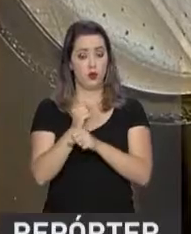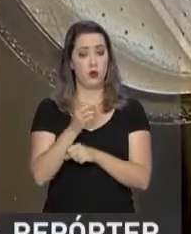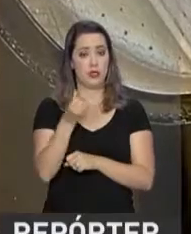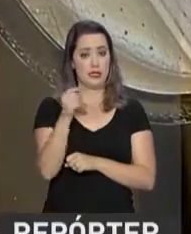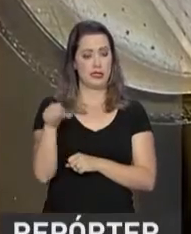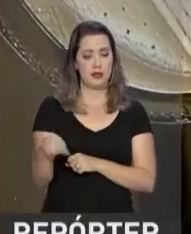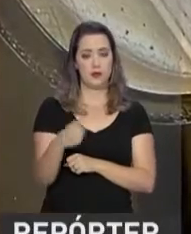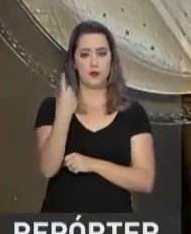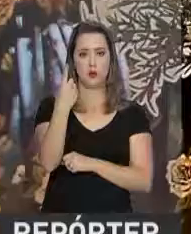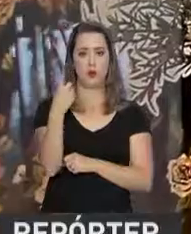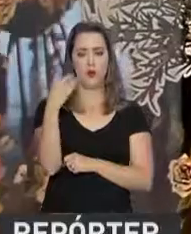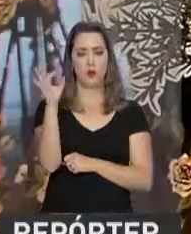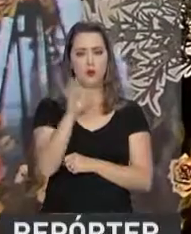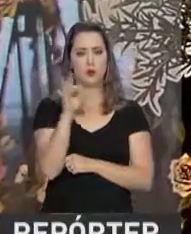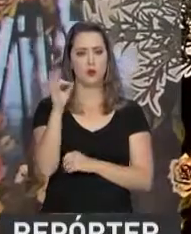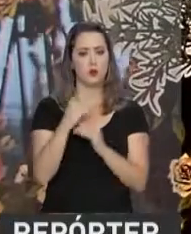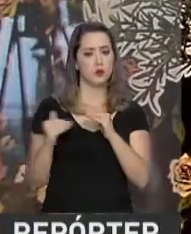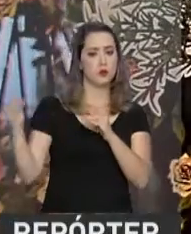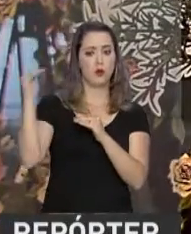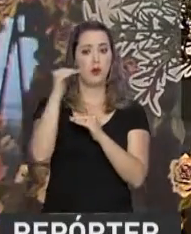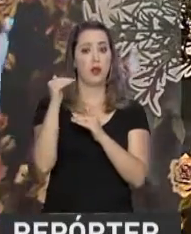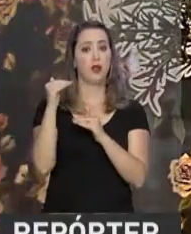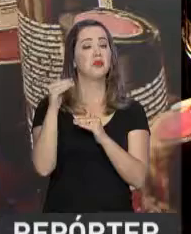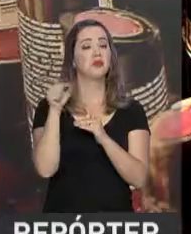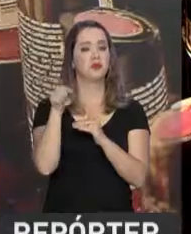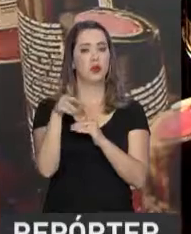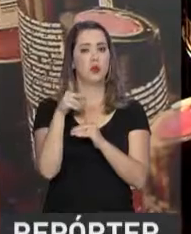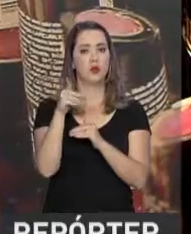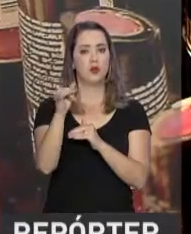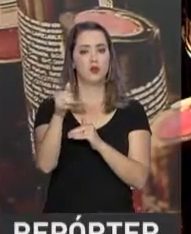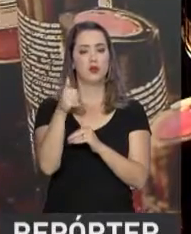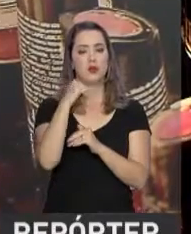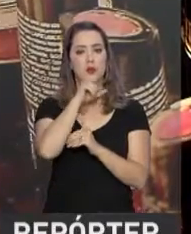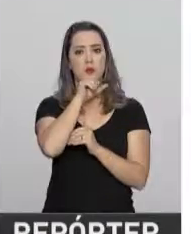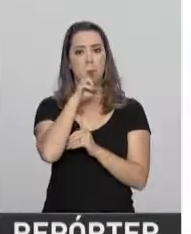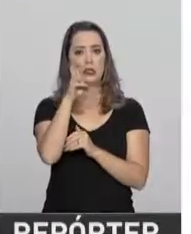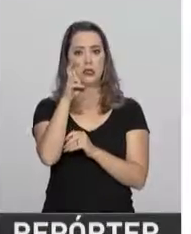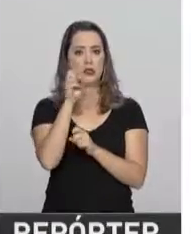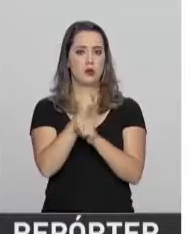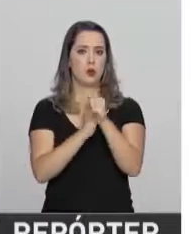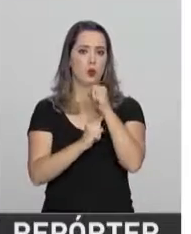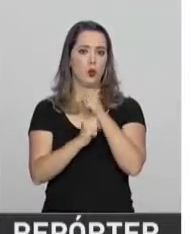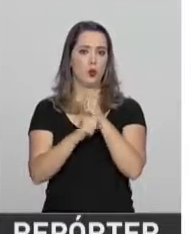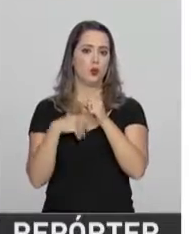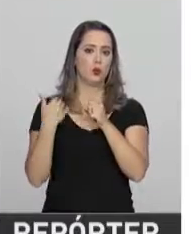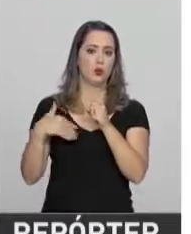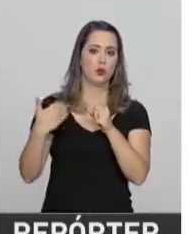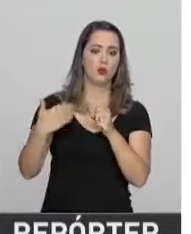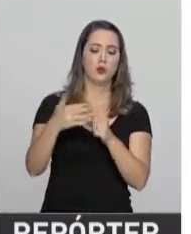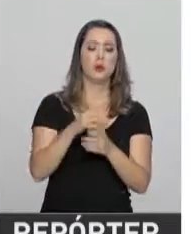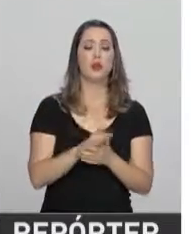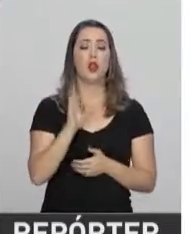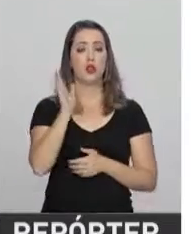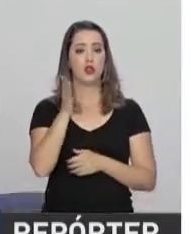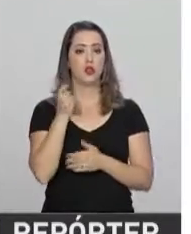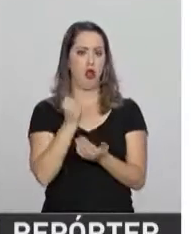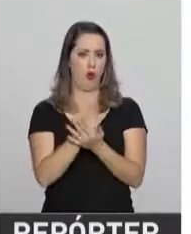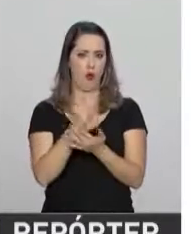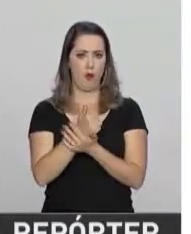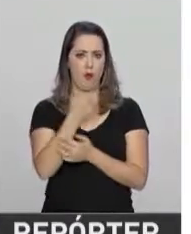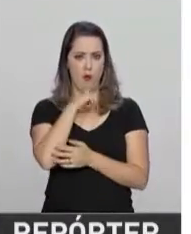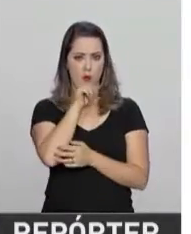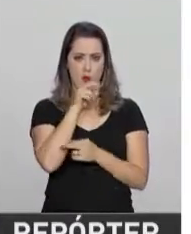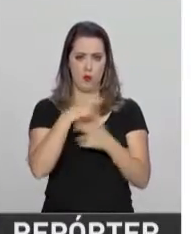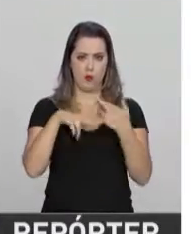6,1 por cento a maior para o dia das mães em cinco anos já comprou o presente da mamãe ou ainda vai com